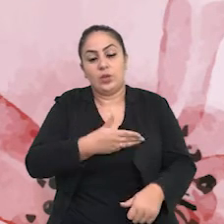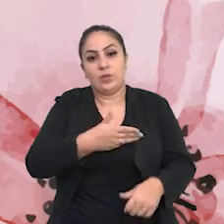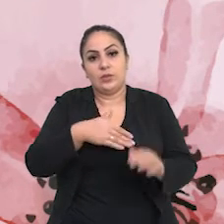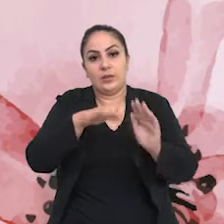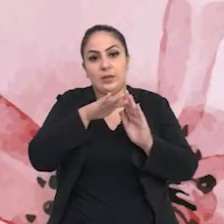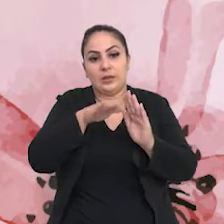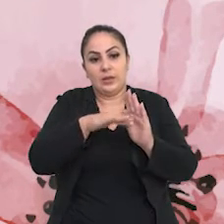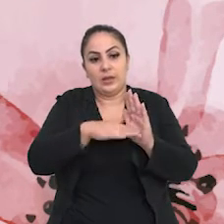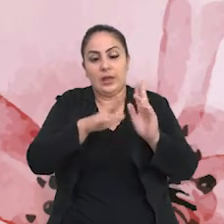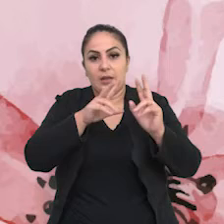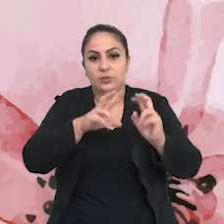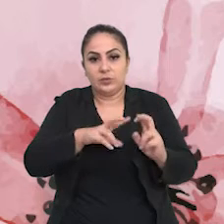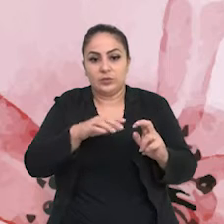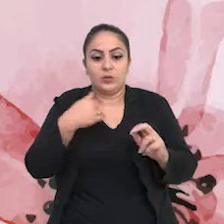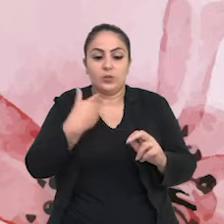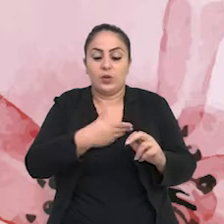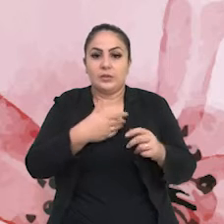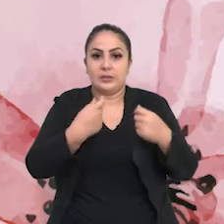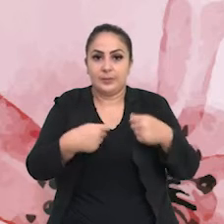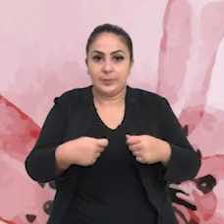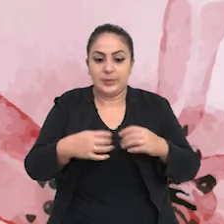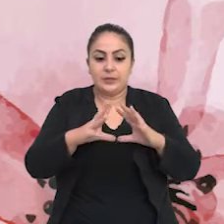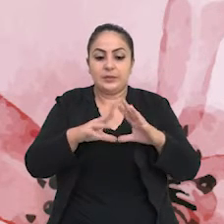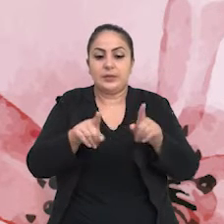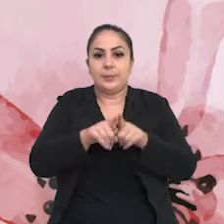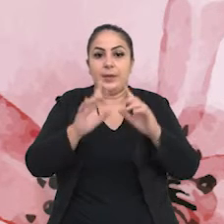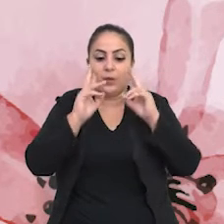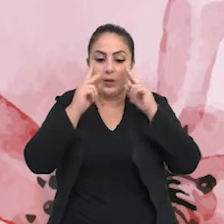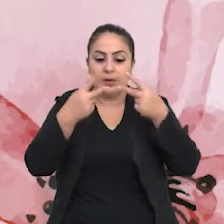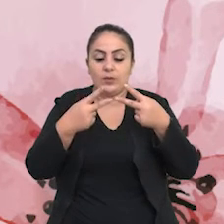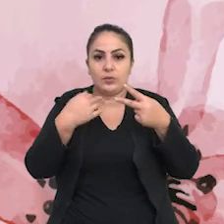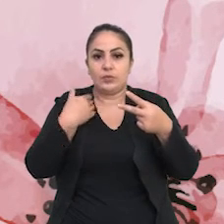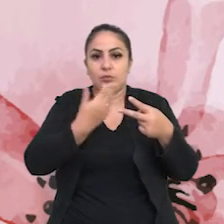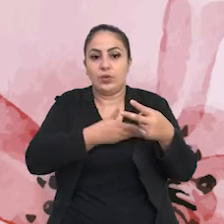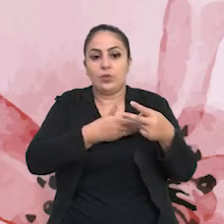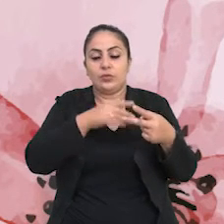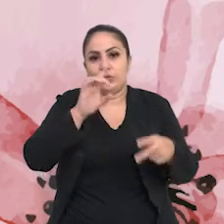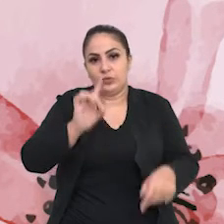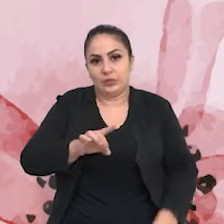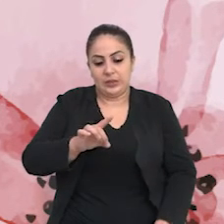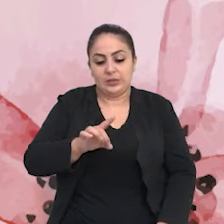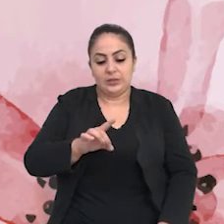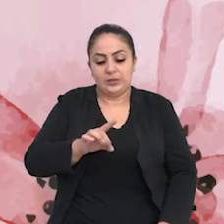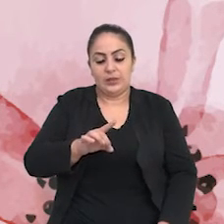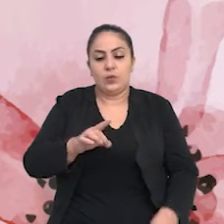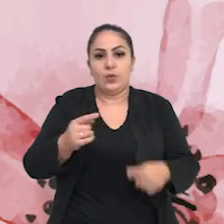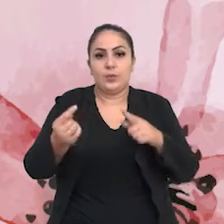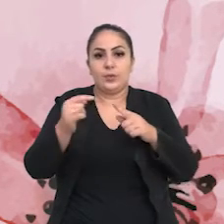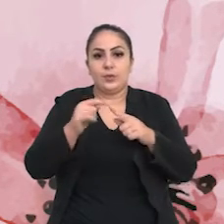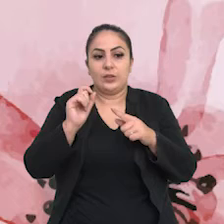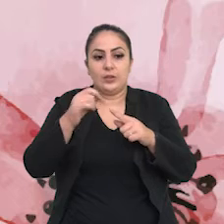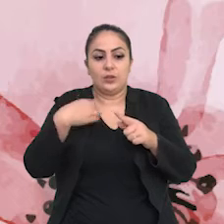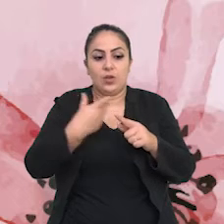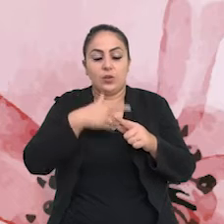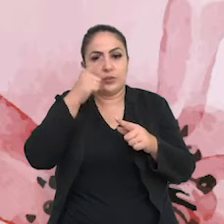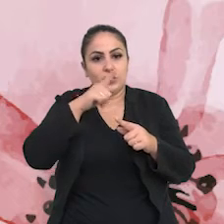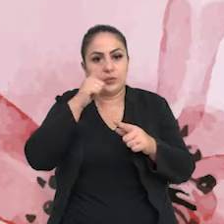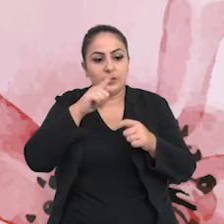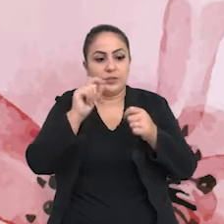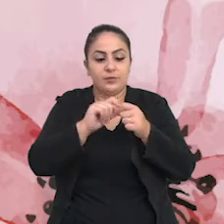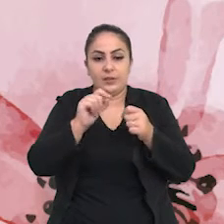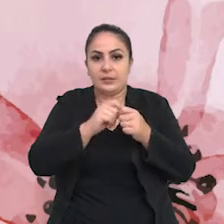das nossas pautas, das nossas demandas e o reconhecimento dos nossos direitos, a fim de que nós